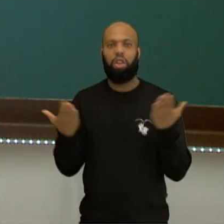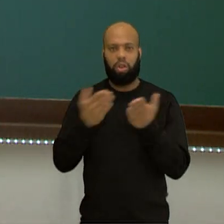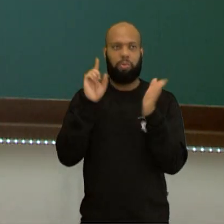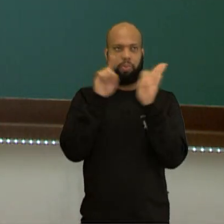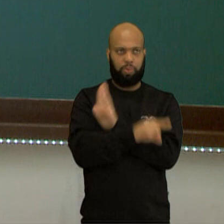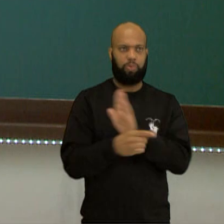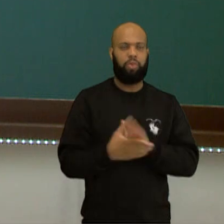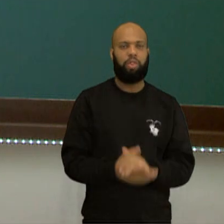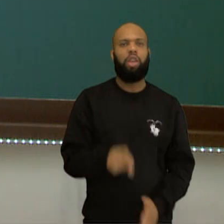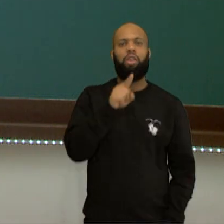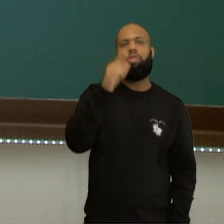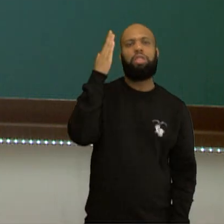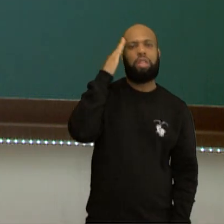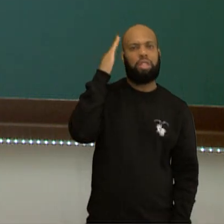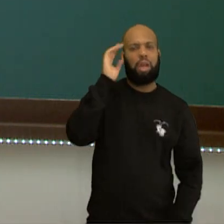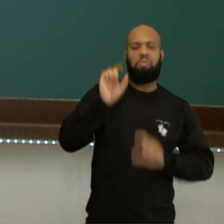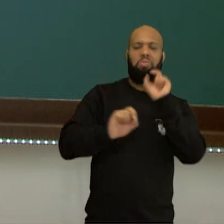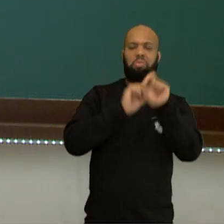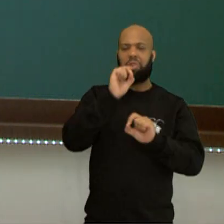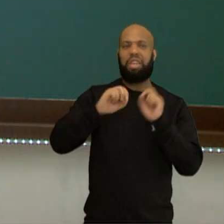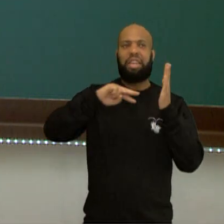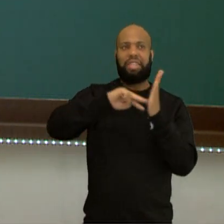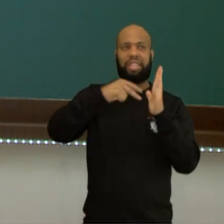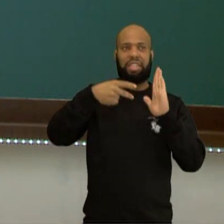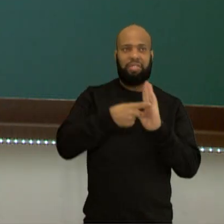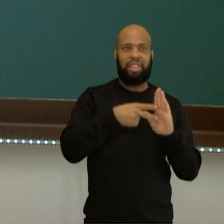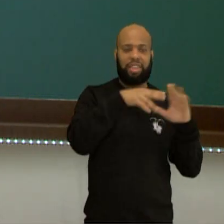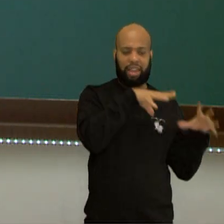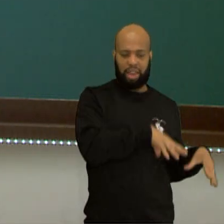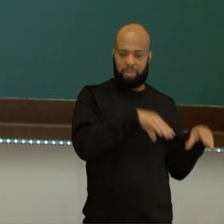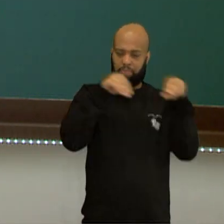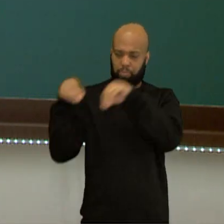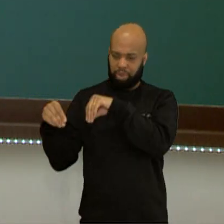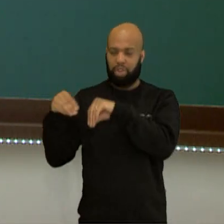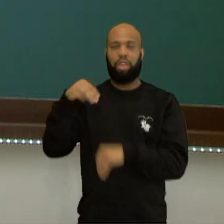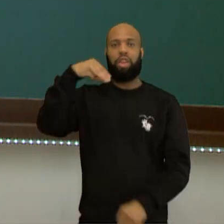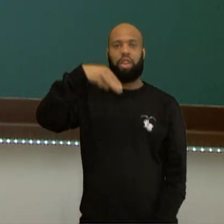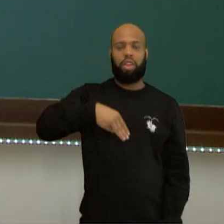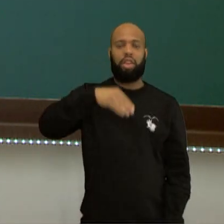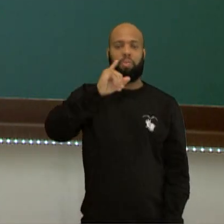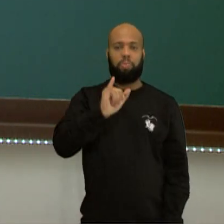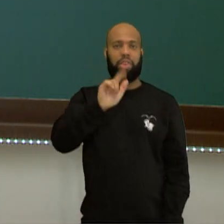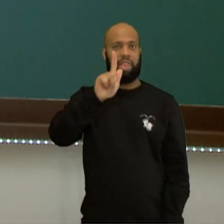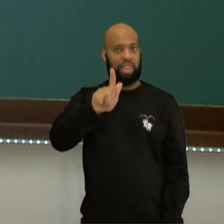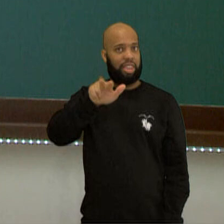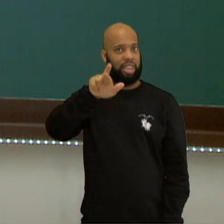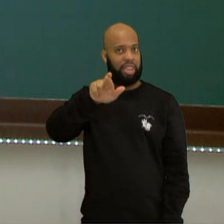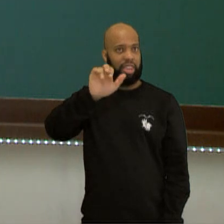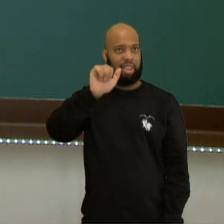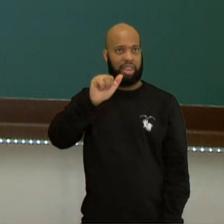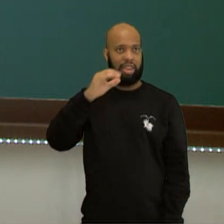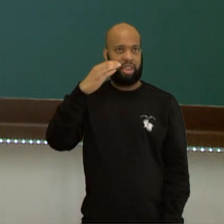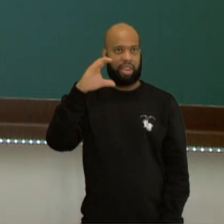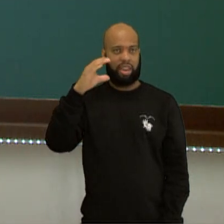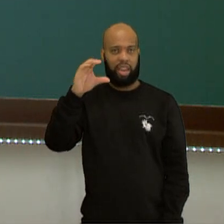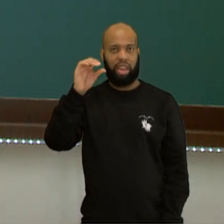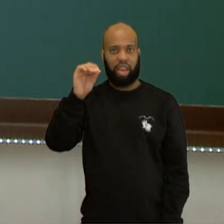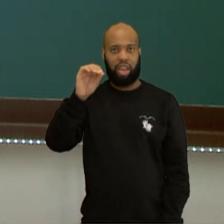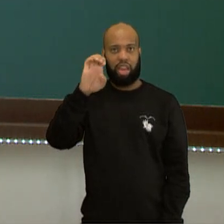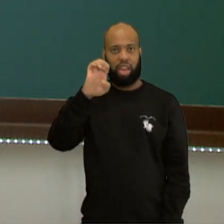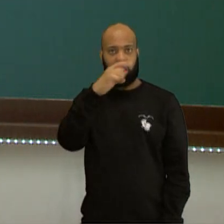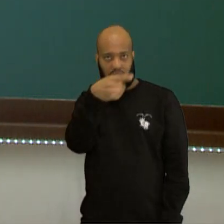vocês, vocês sabem o que são migrações? Sabem o que significa essa palavrinha? E por que